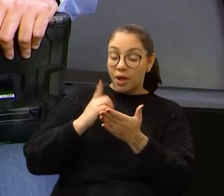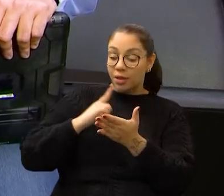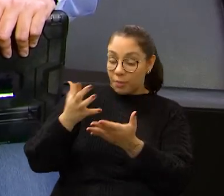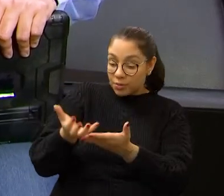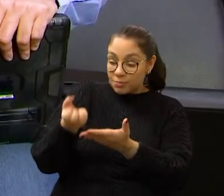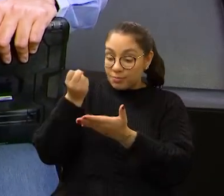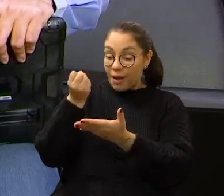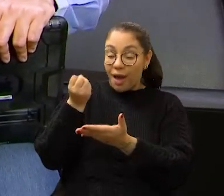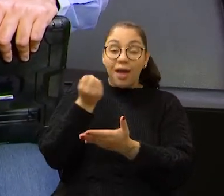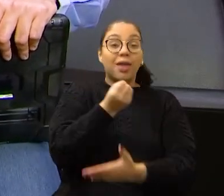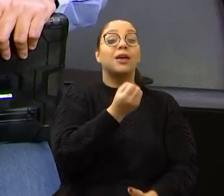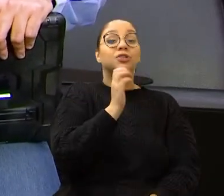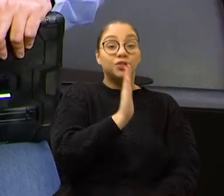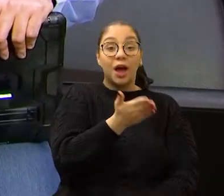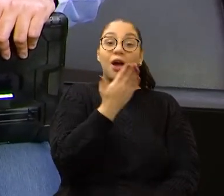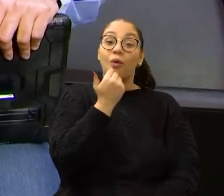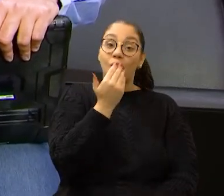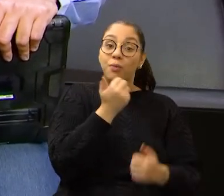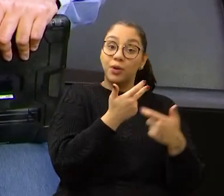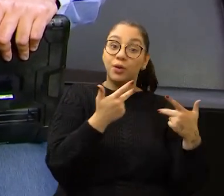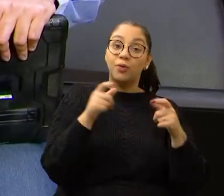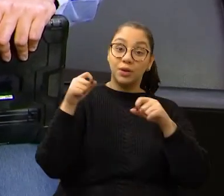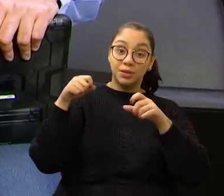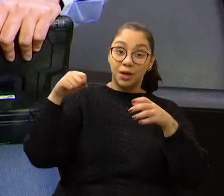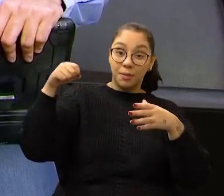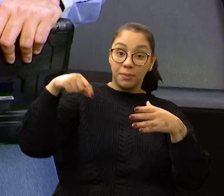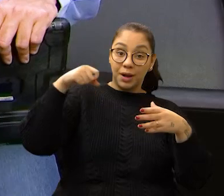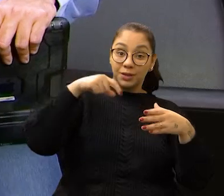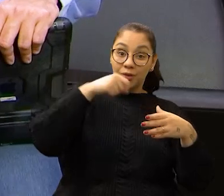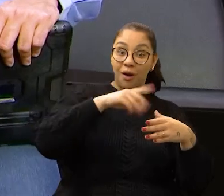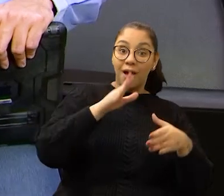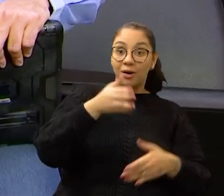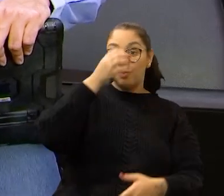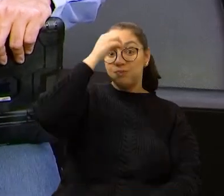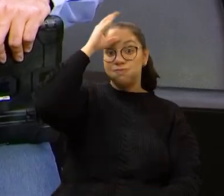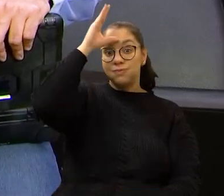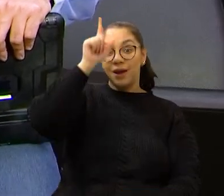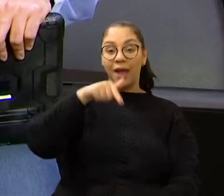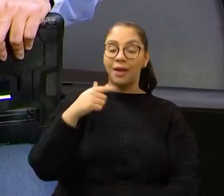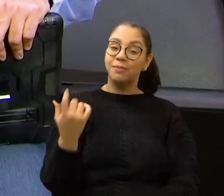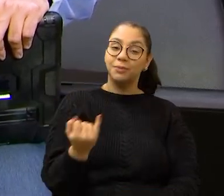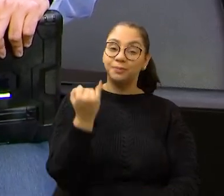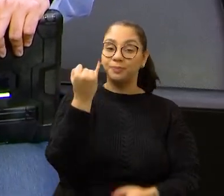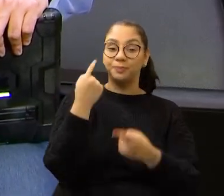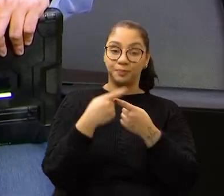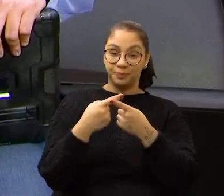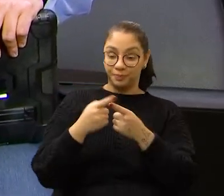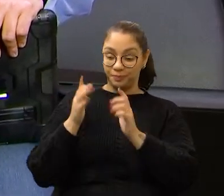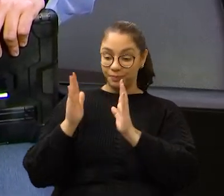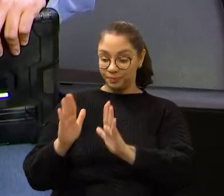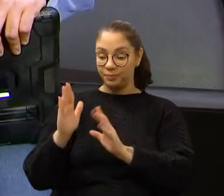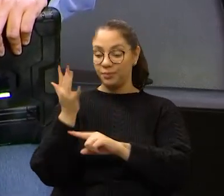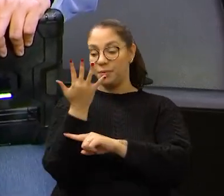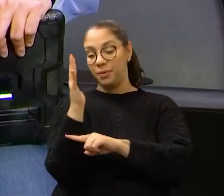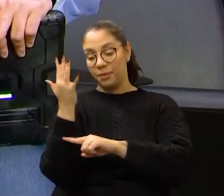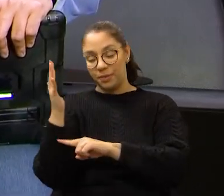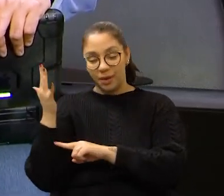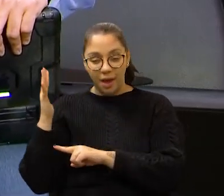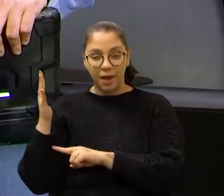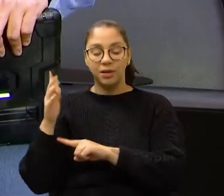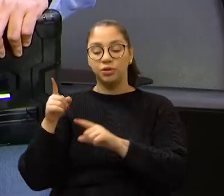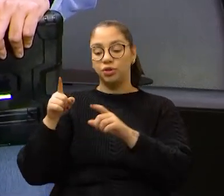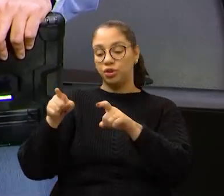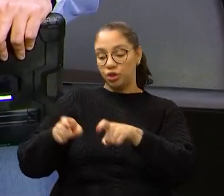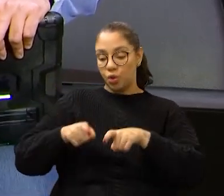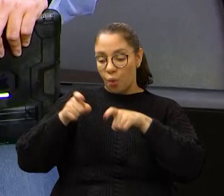depois retira e ela se alimenta daquilo que ela plantou. Então, esse conhecimento eu acho que é fundamental, porque tem a parte de meio ambiente,